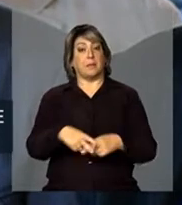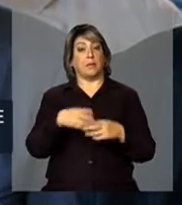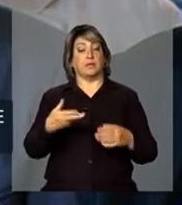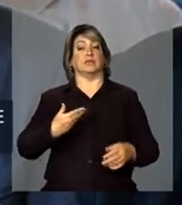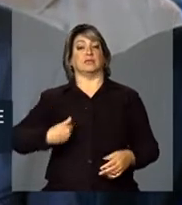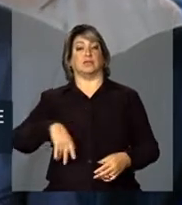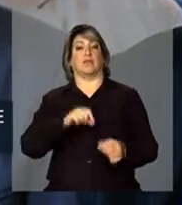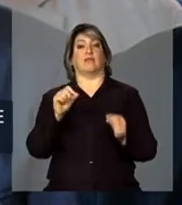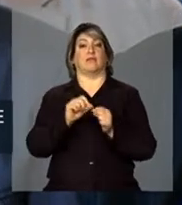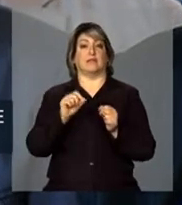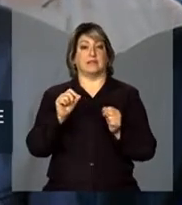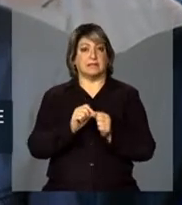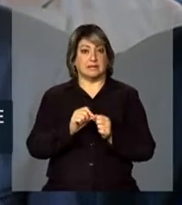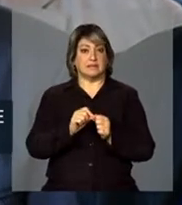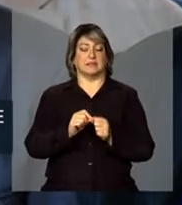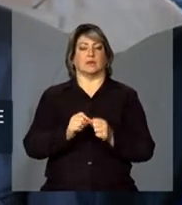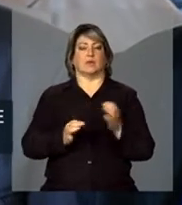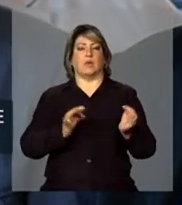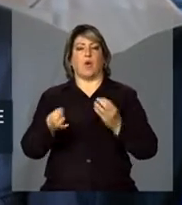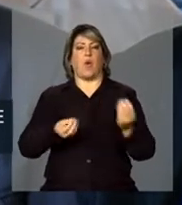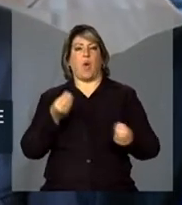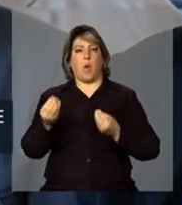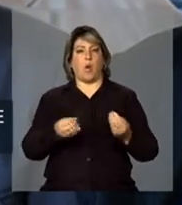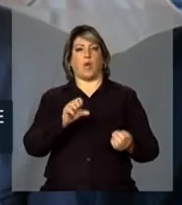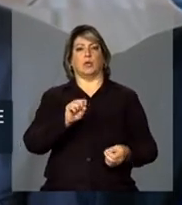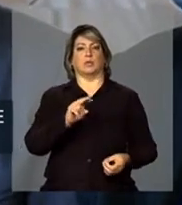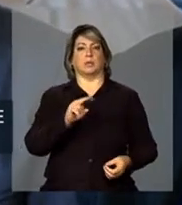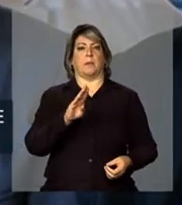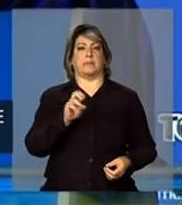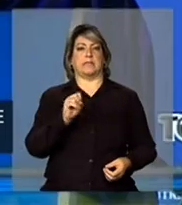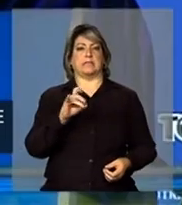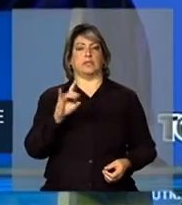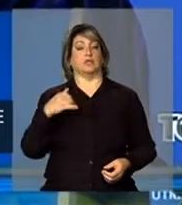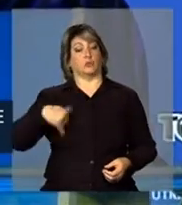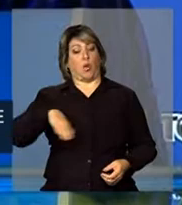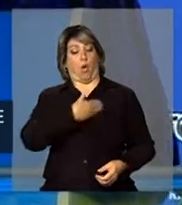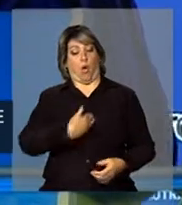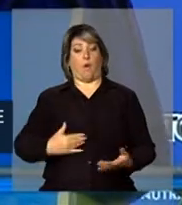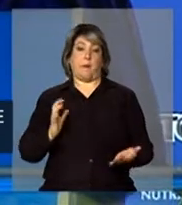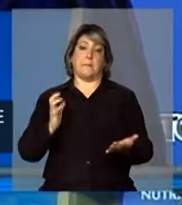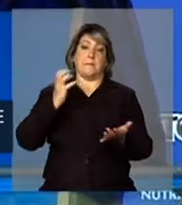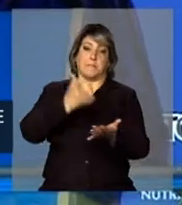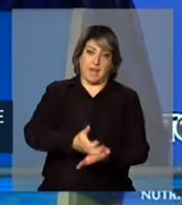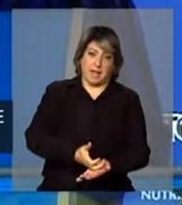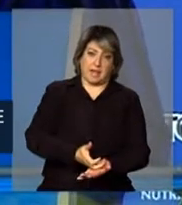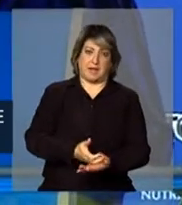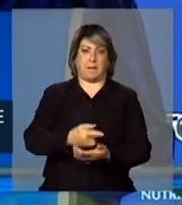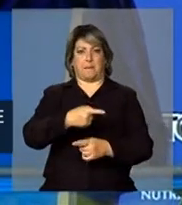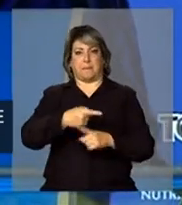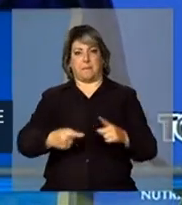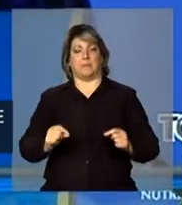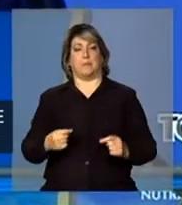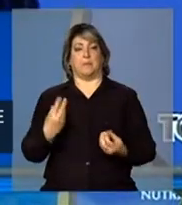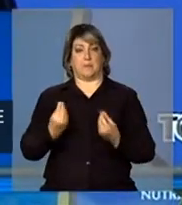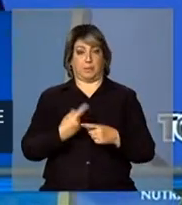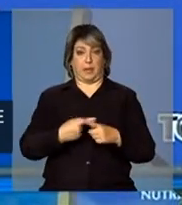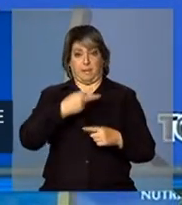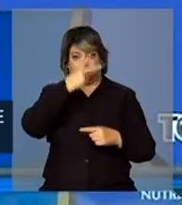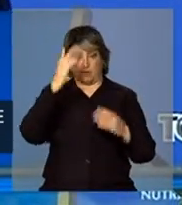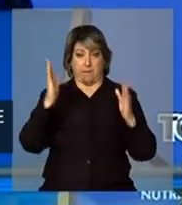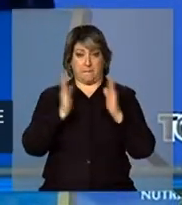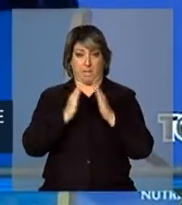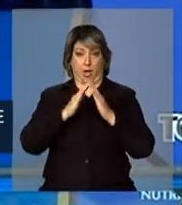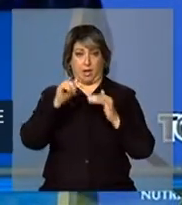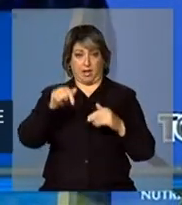uma estrutura de subsídios que vai assegurar um fluxo de passageiros, porque o morador aqui de Uberaba, ele vai